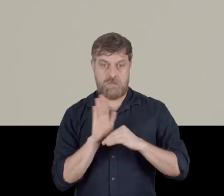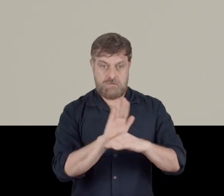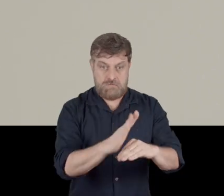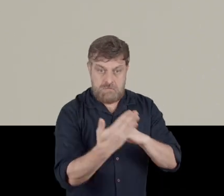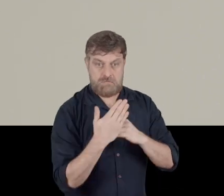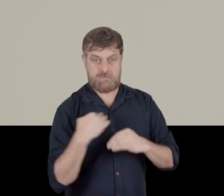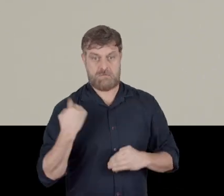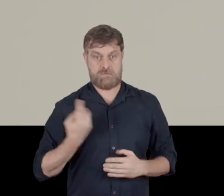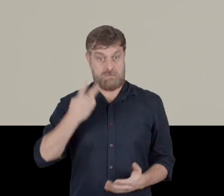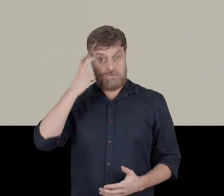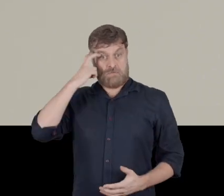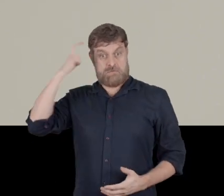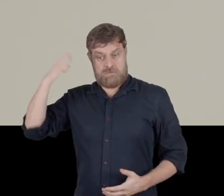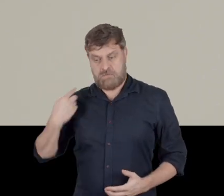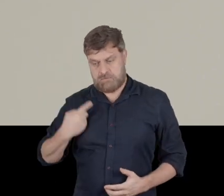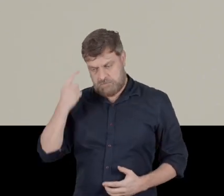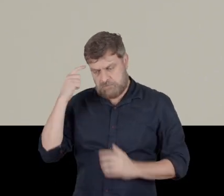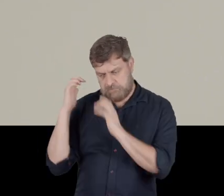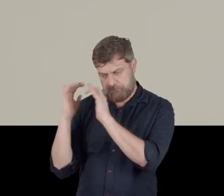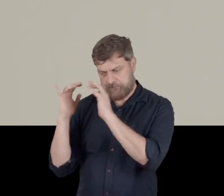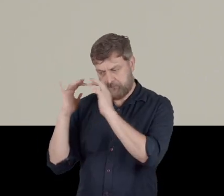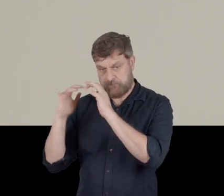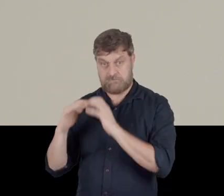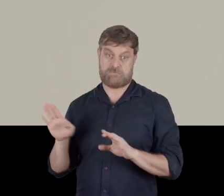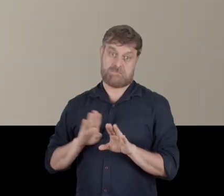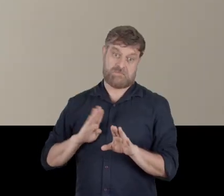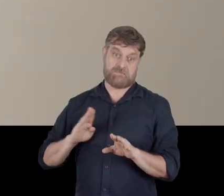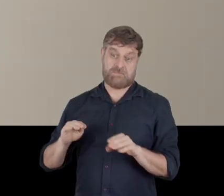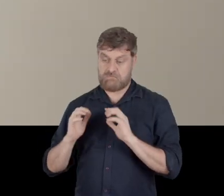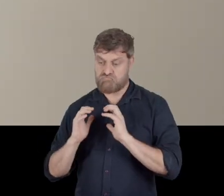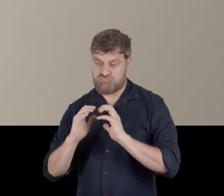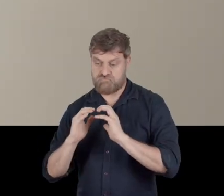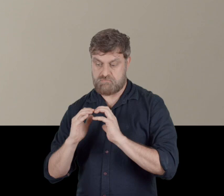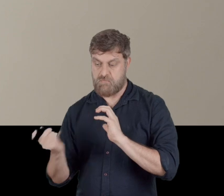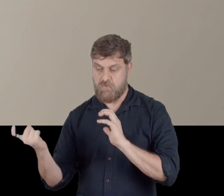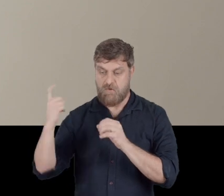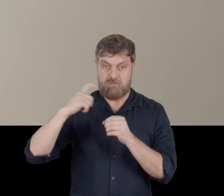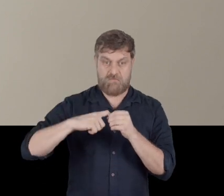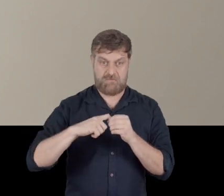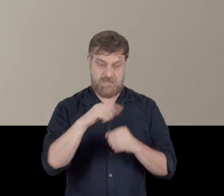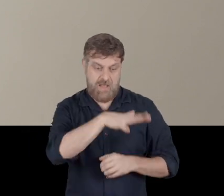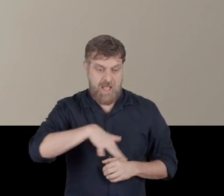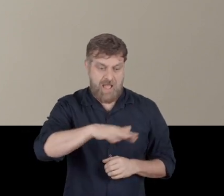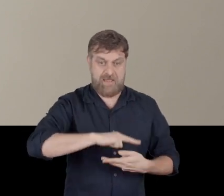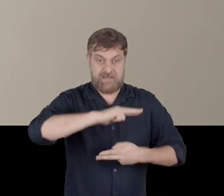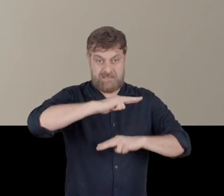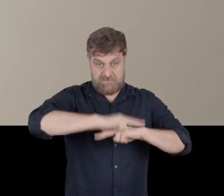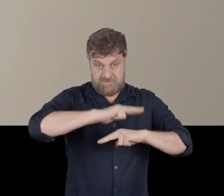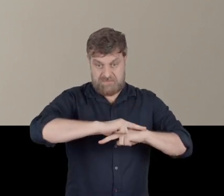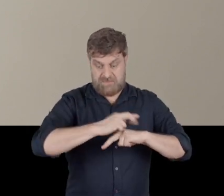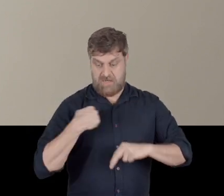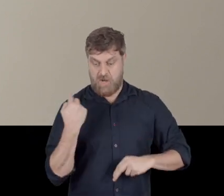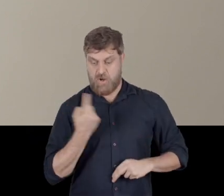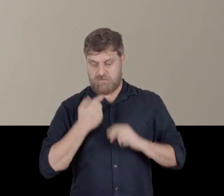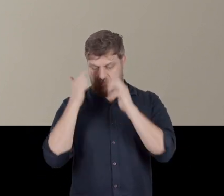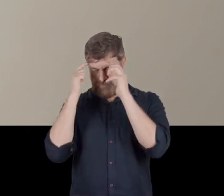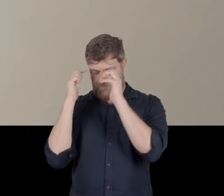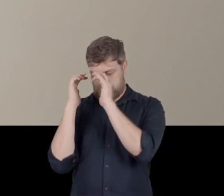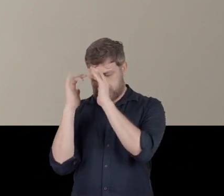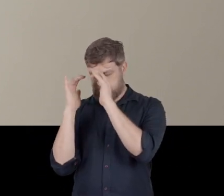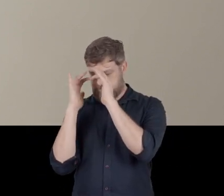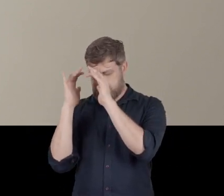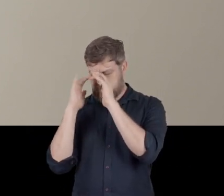ajudar uns aos outros, nossa inteligência, nossa cognição e o nosso cérebro, né? voltando ao assunto da neurologia, da psiquiatria, o